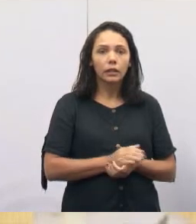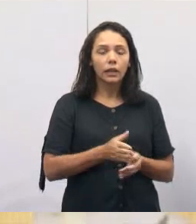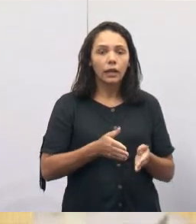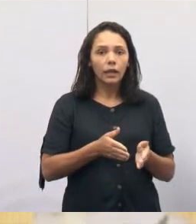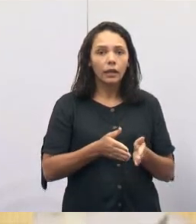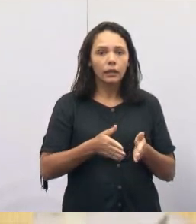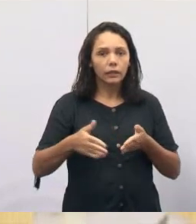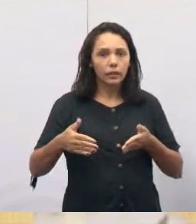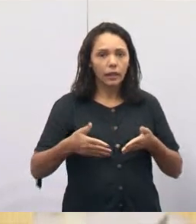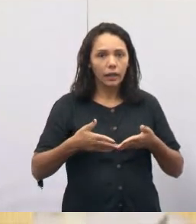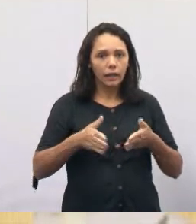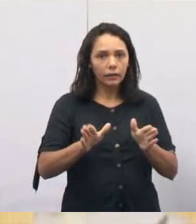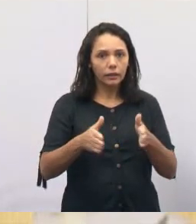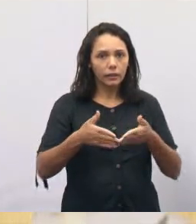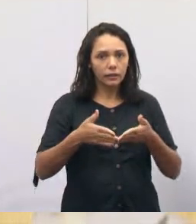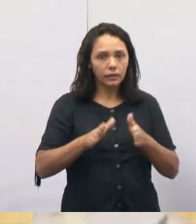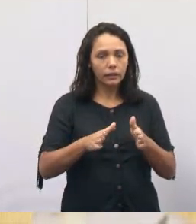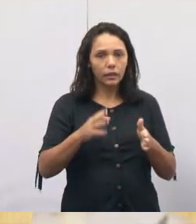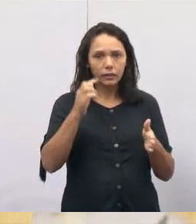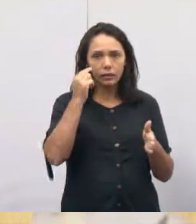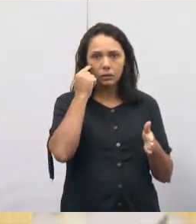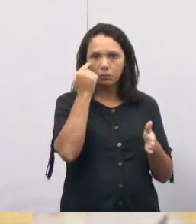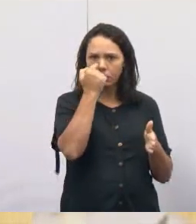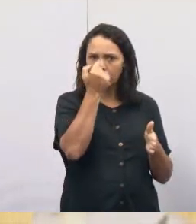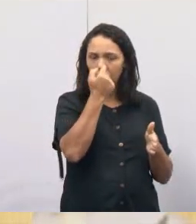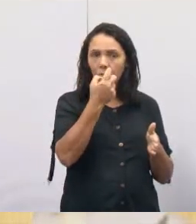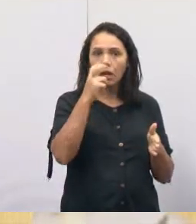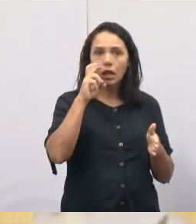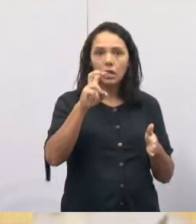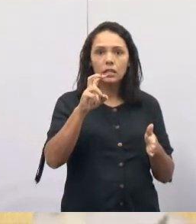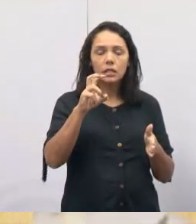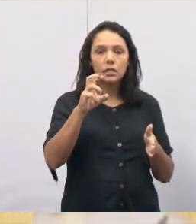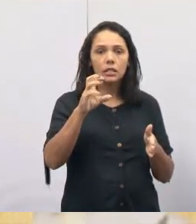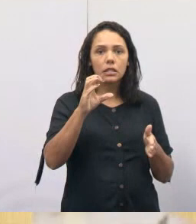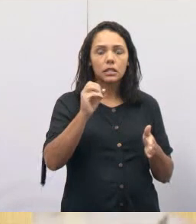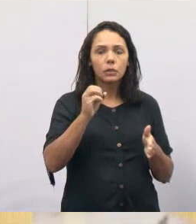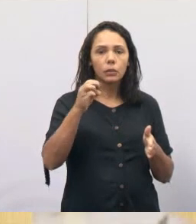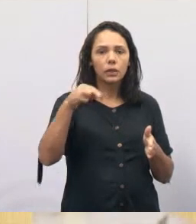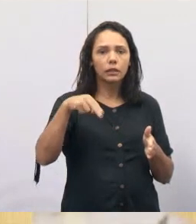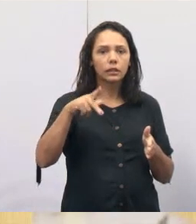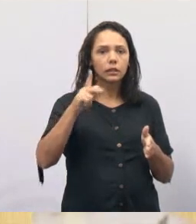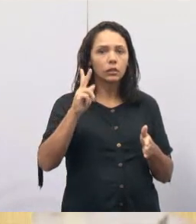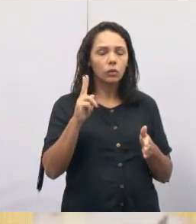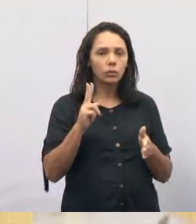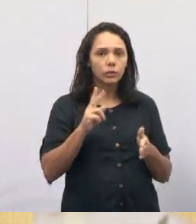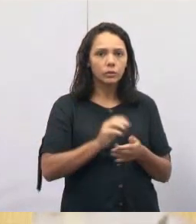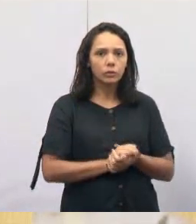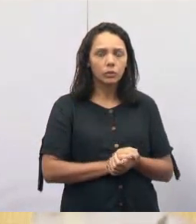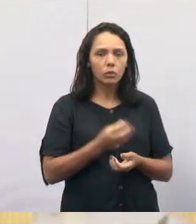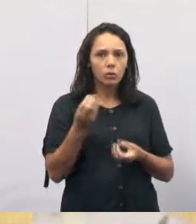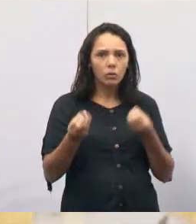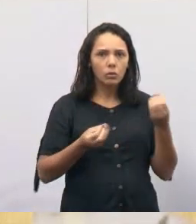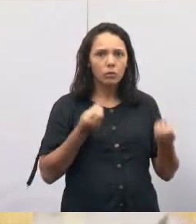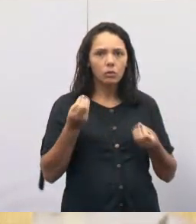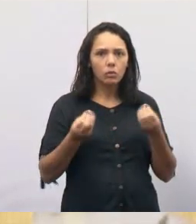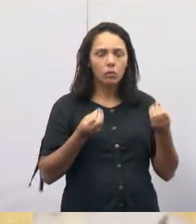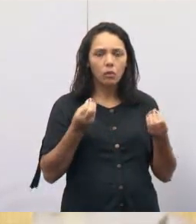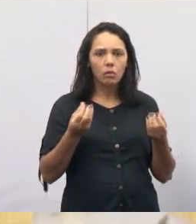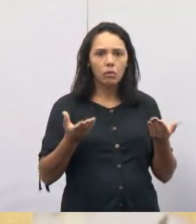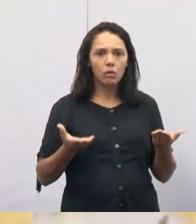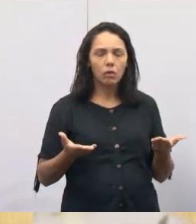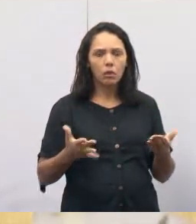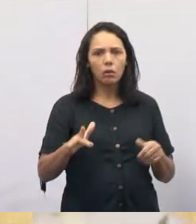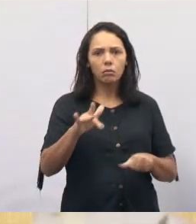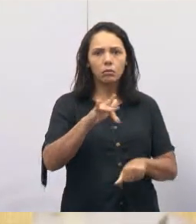do Meia-Lua, 50 por hora. Onde o carro vai andar 50 por hora, gente? Ali com um monte de criança, eu acho